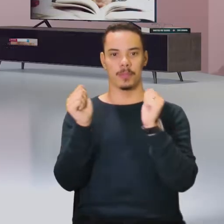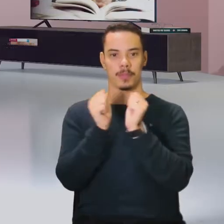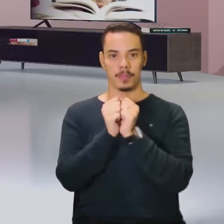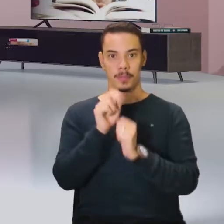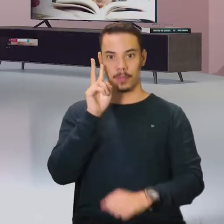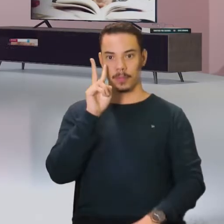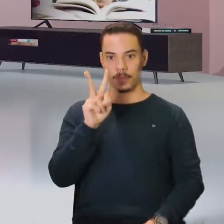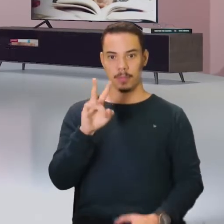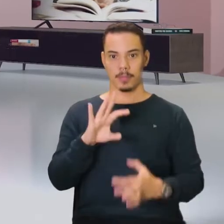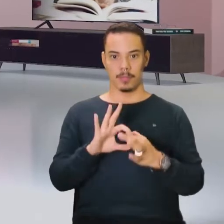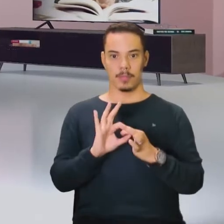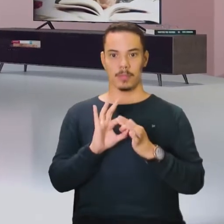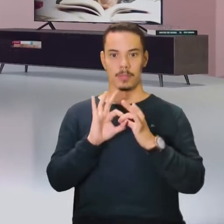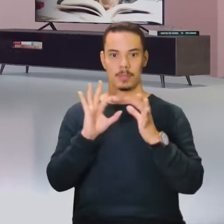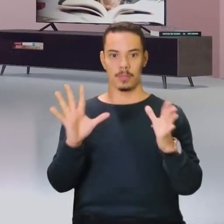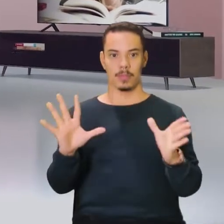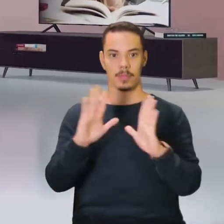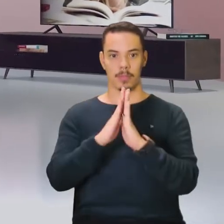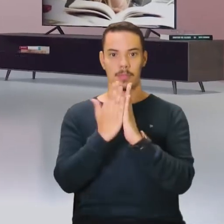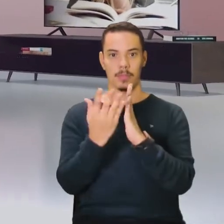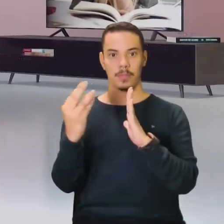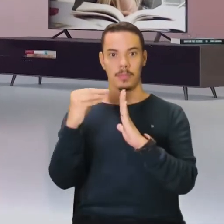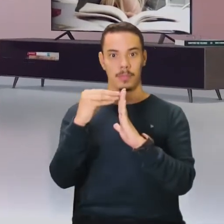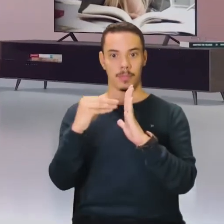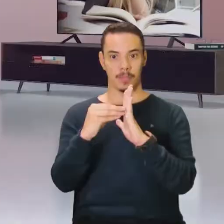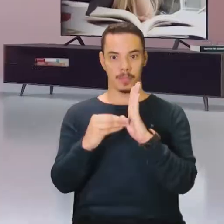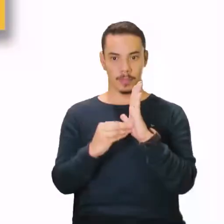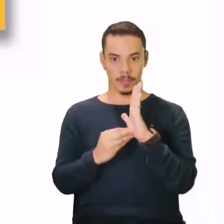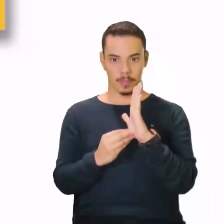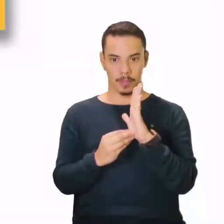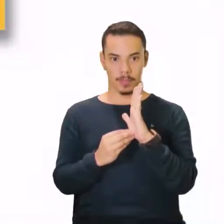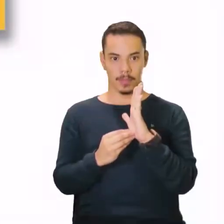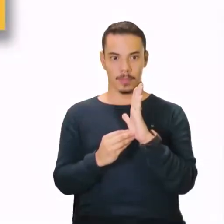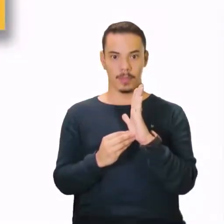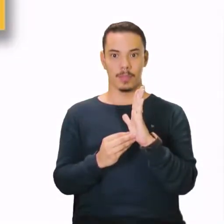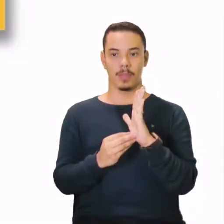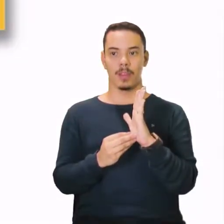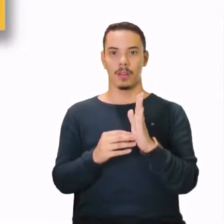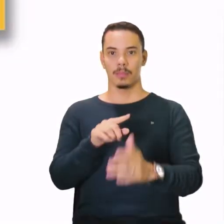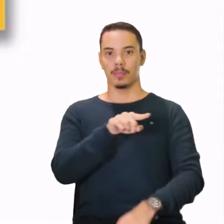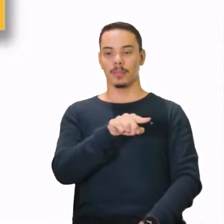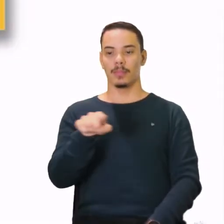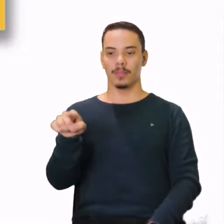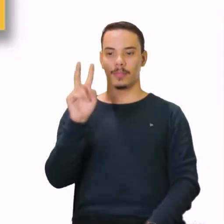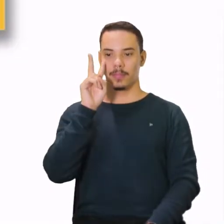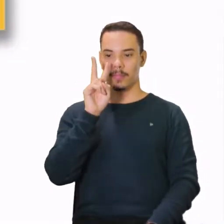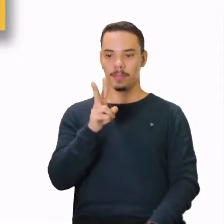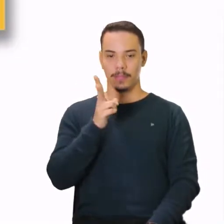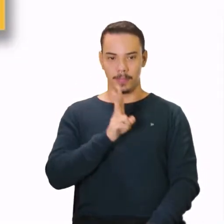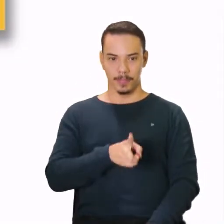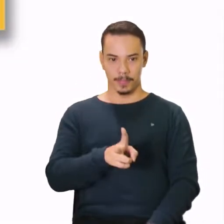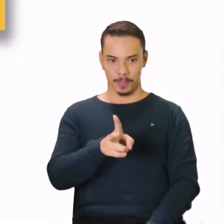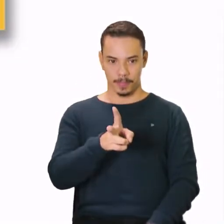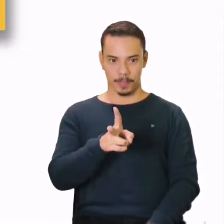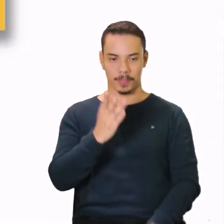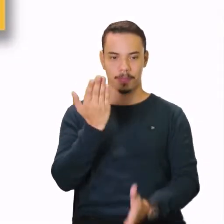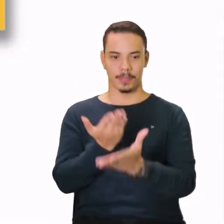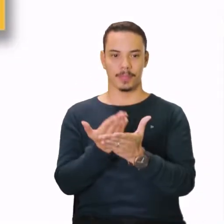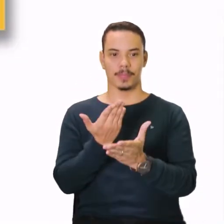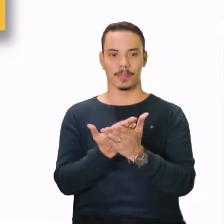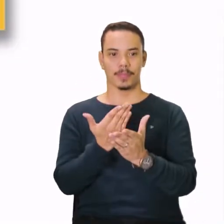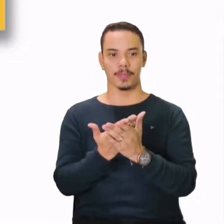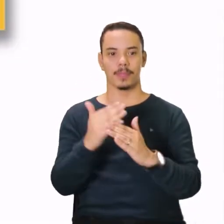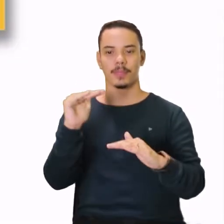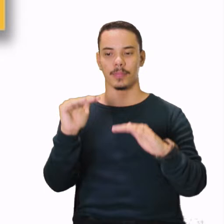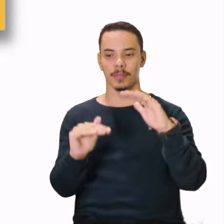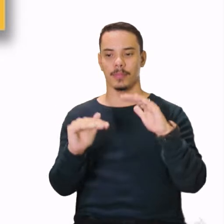porque vamos liberar a nossa agenda. Olha que legal, nós vamos continuar no estudo do